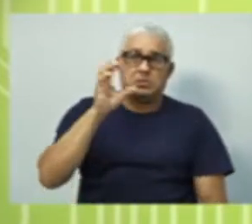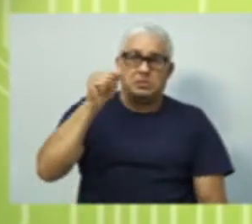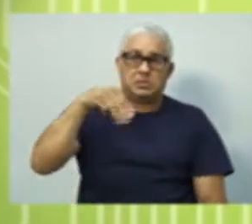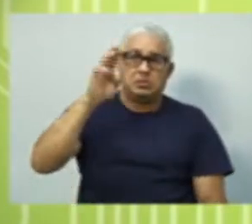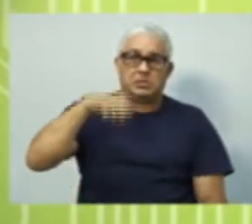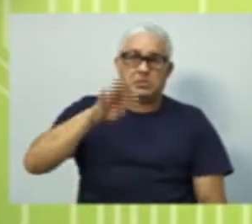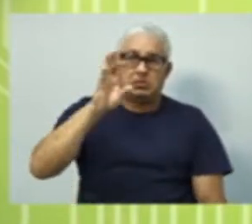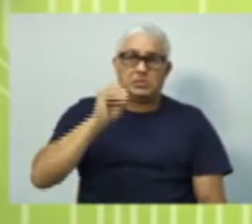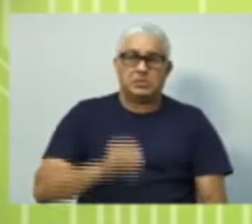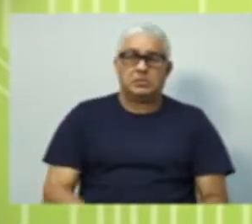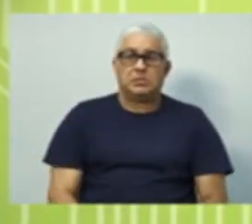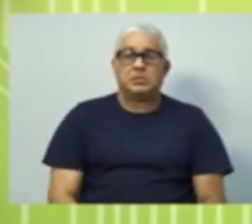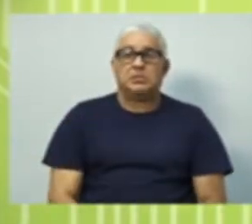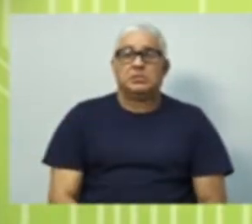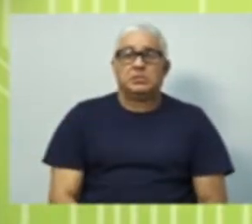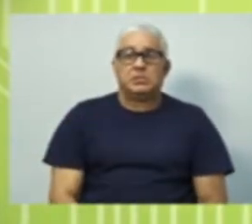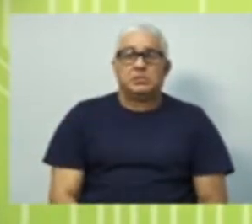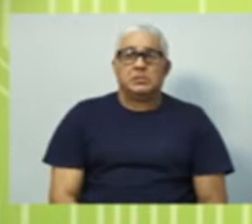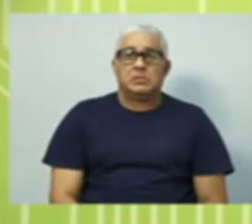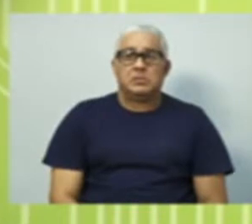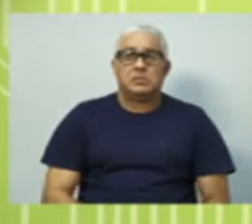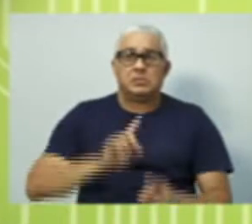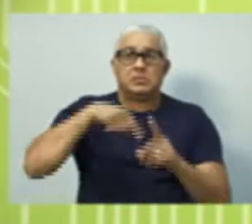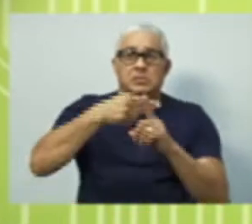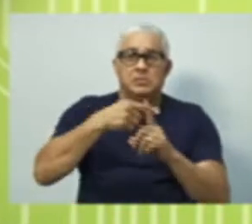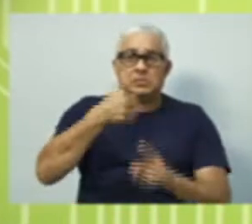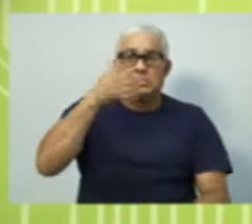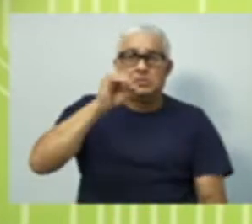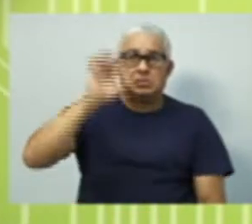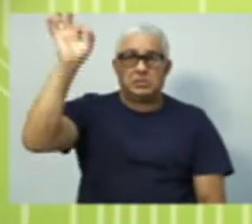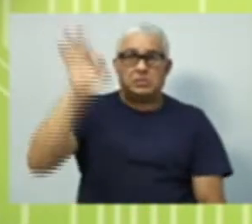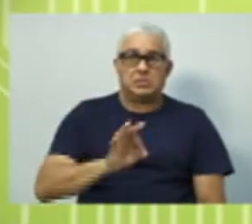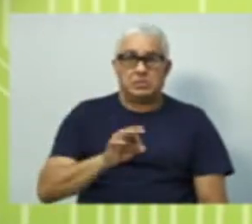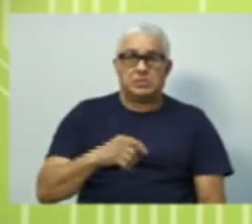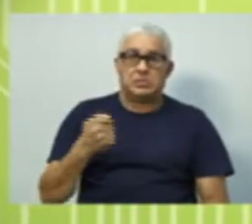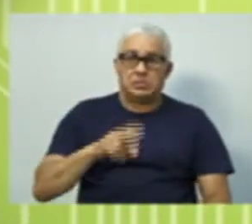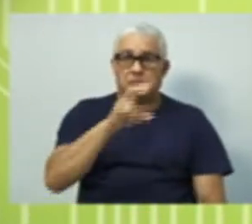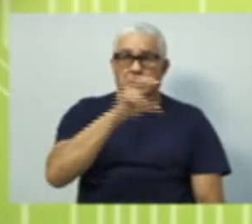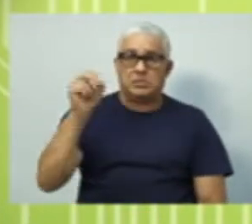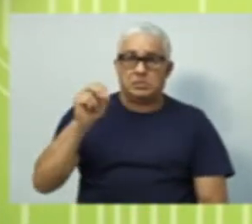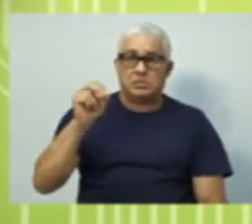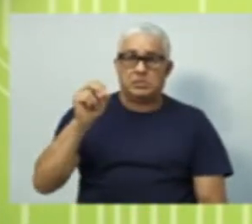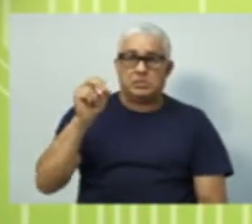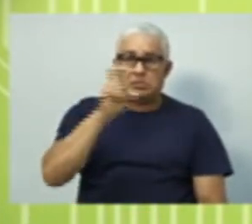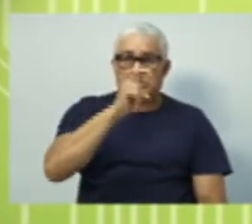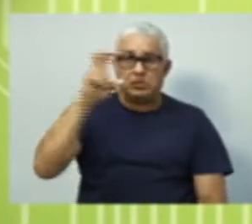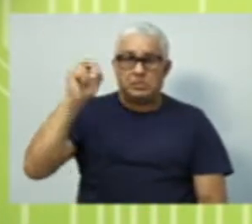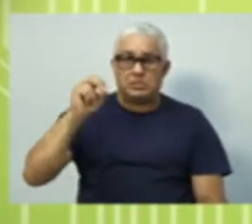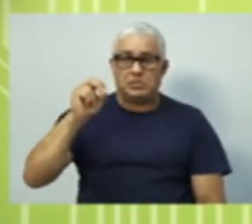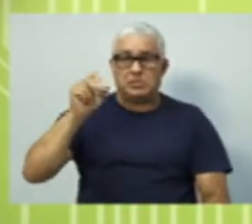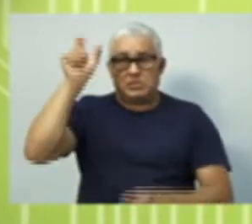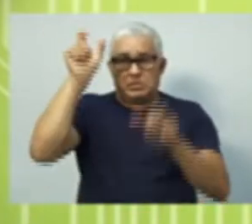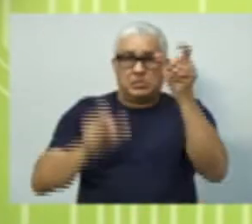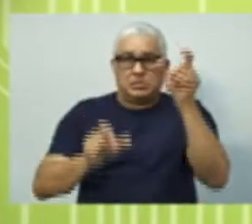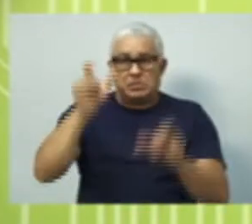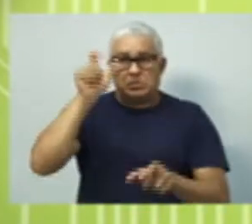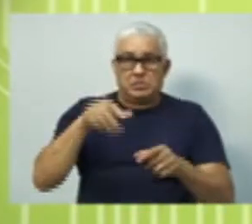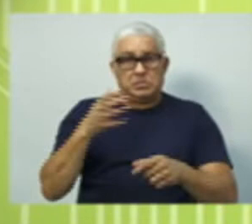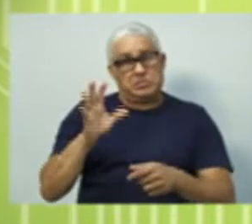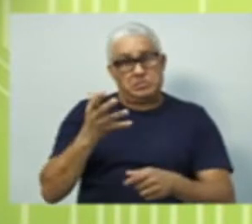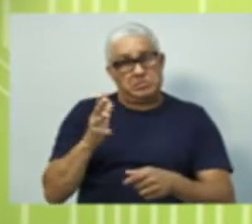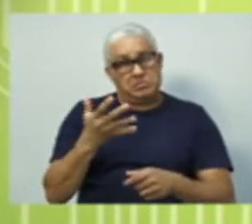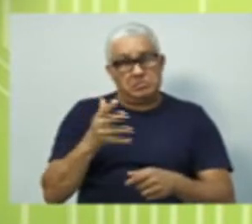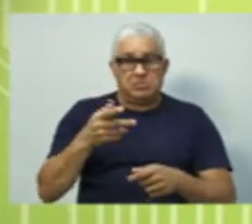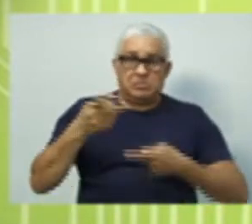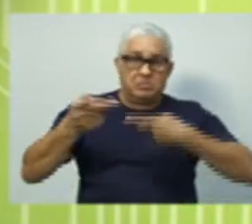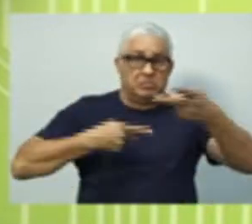uma rentabilidade a mais de 10%. Então, ele teria 550 clientes, pelo menos. Então, o planejamento tem que ser feito